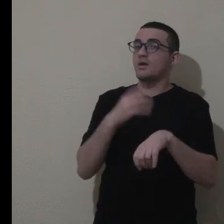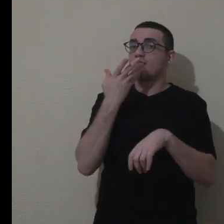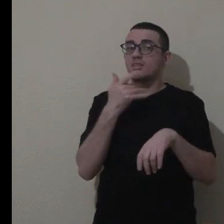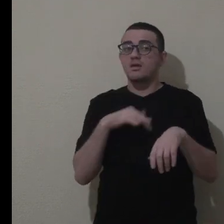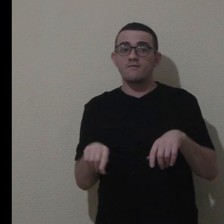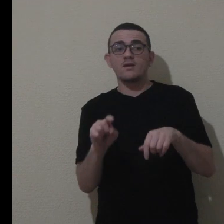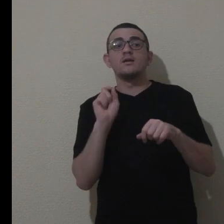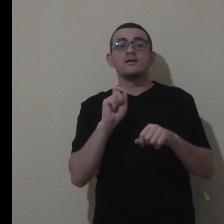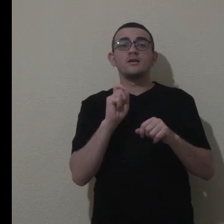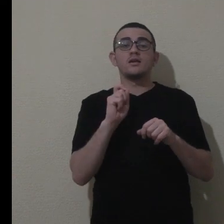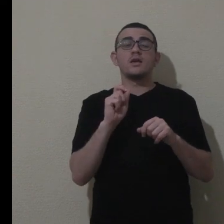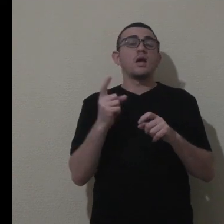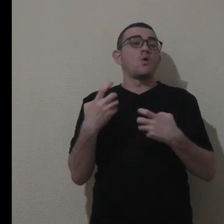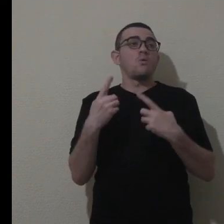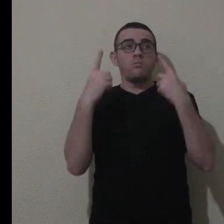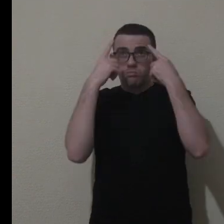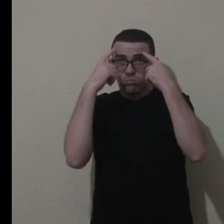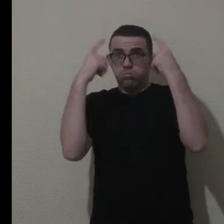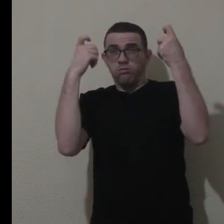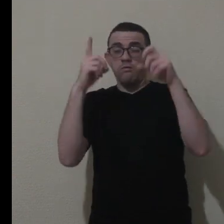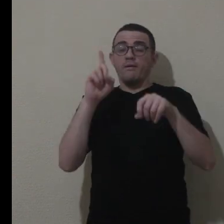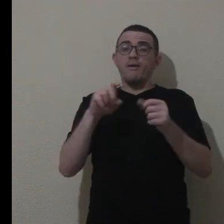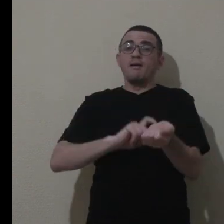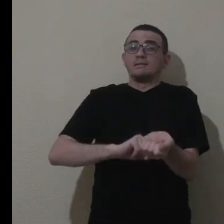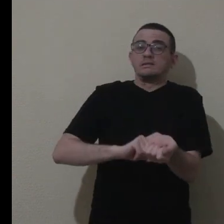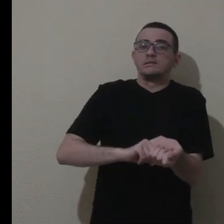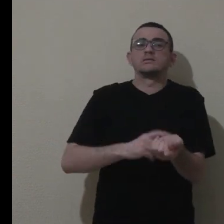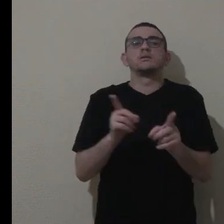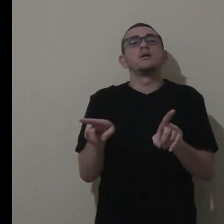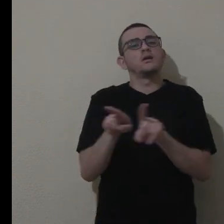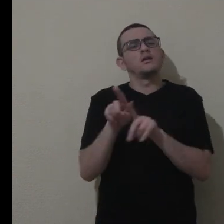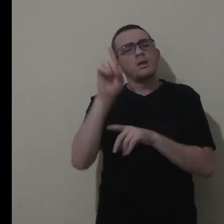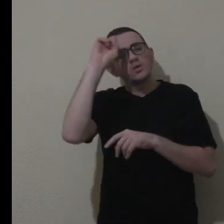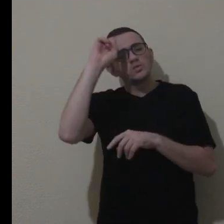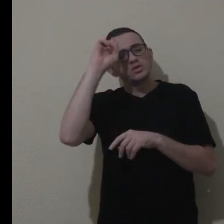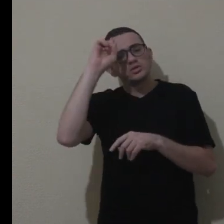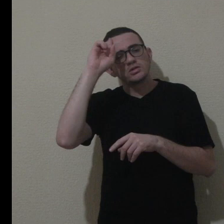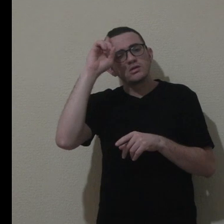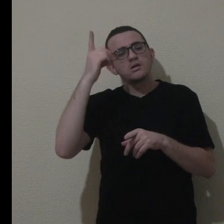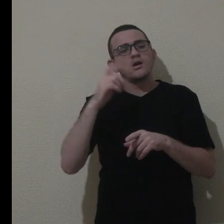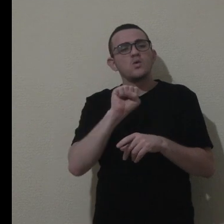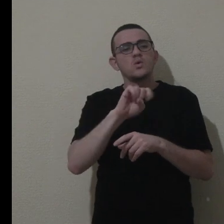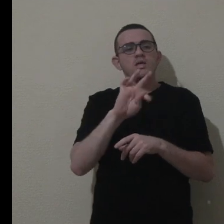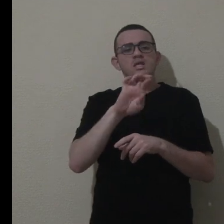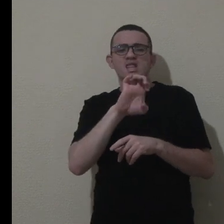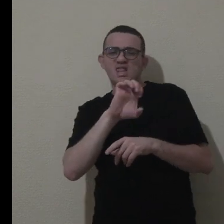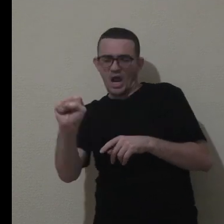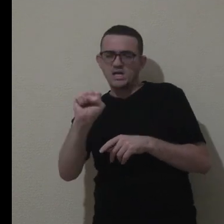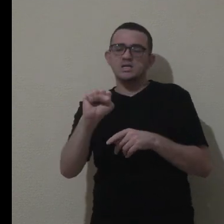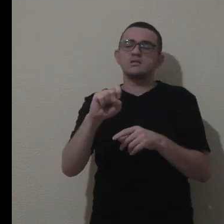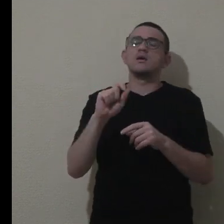que obviamente são efeitos estressores, e a gente vive estresse também o dia a dia. Obviamente, o estresse,